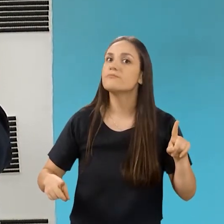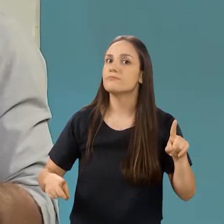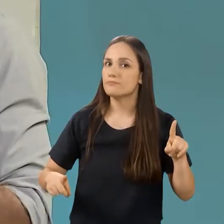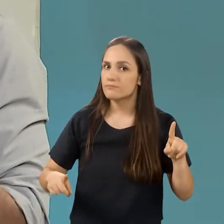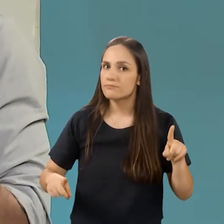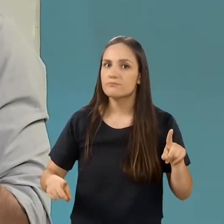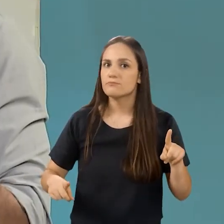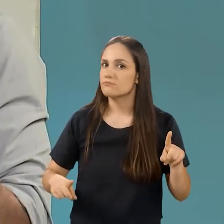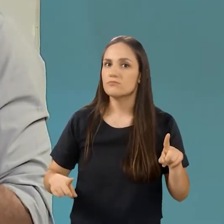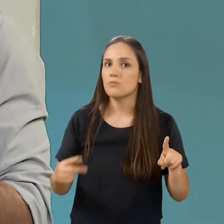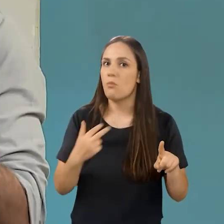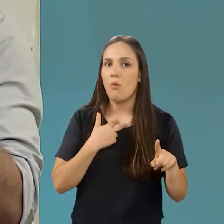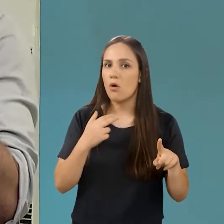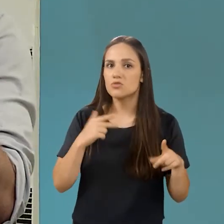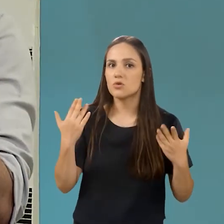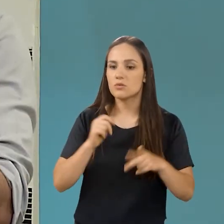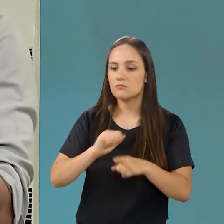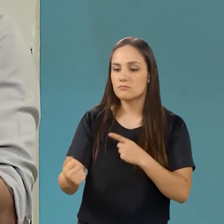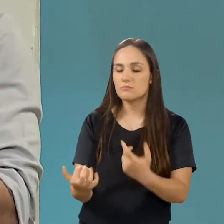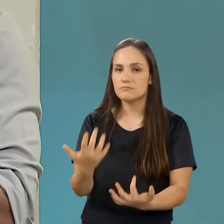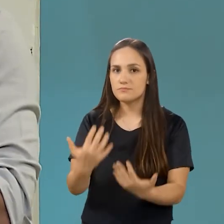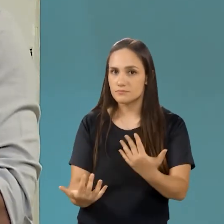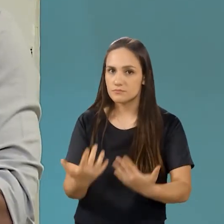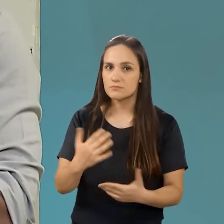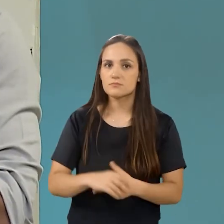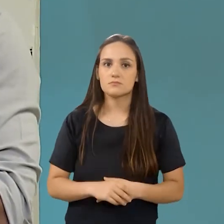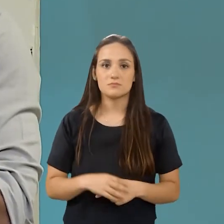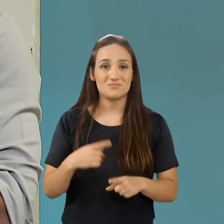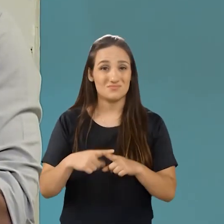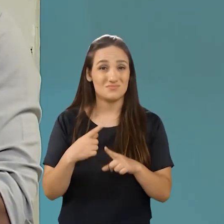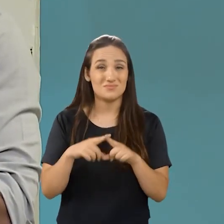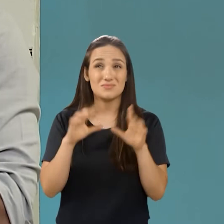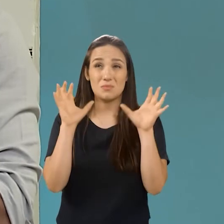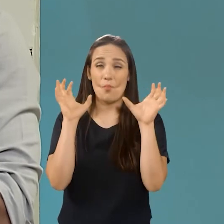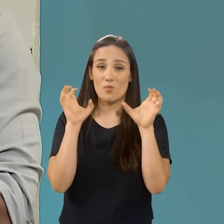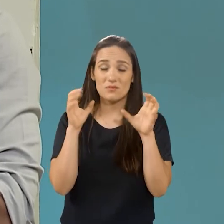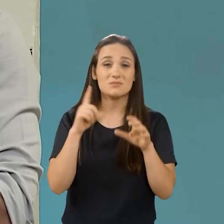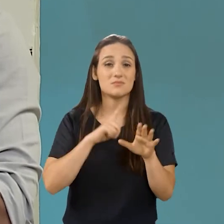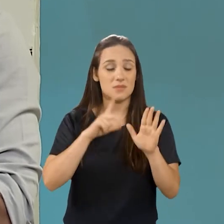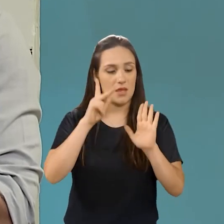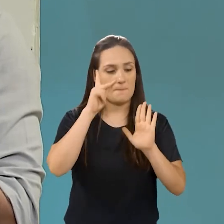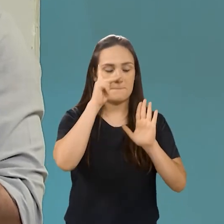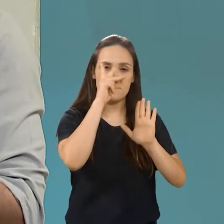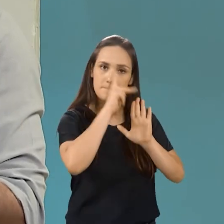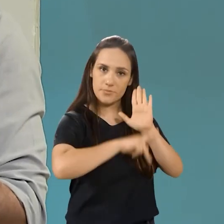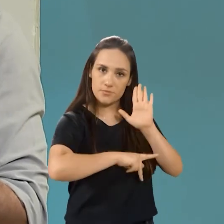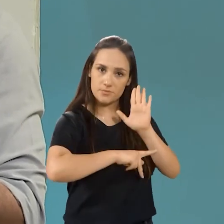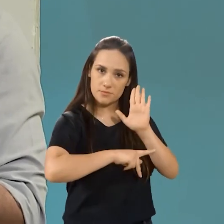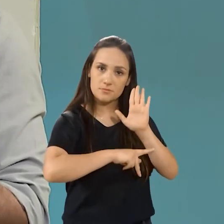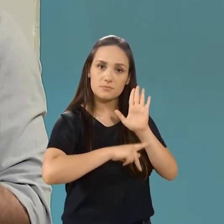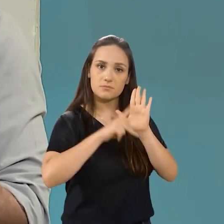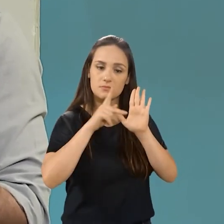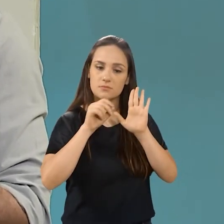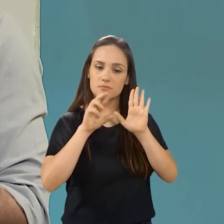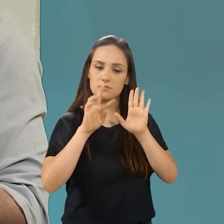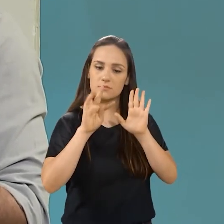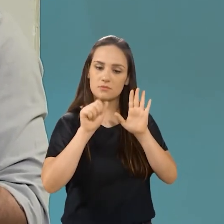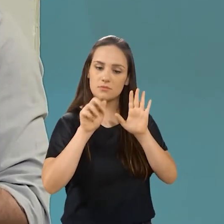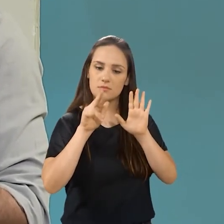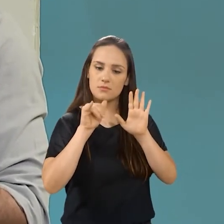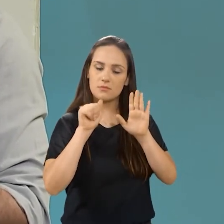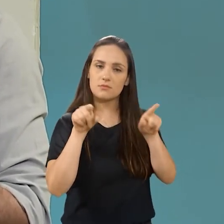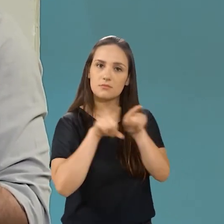não têm validade nesse momento. Porque nós temos uma portaria suspendendo essas autorizações e tem um decreto presidencial